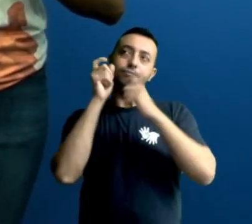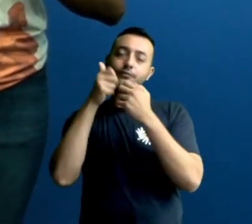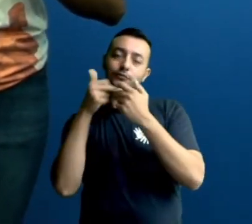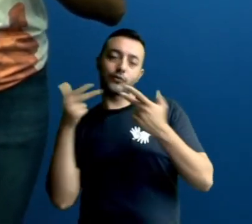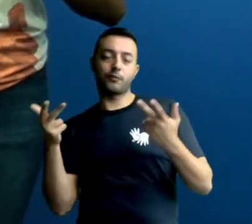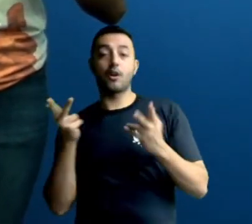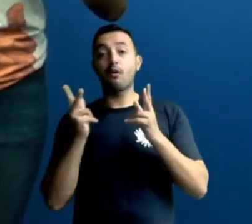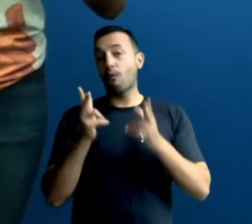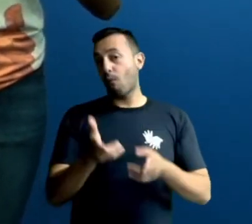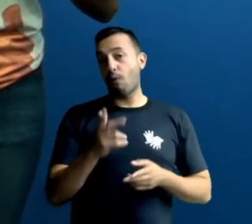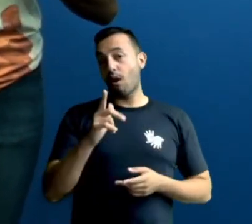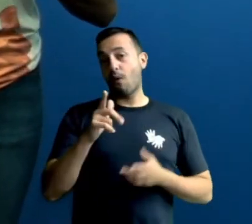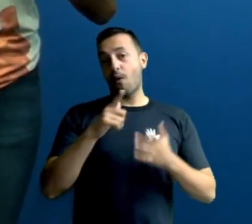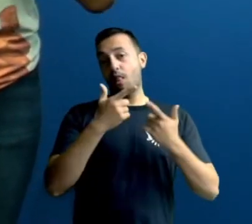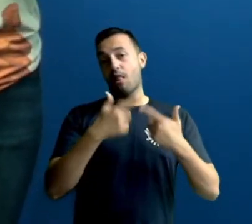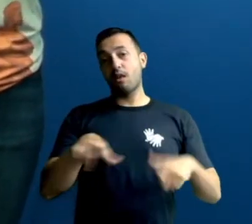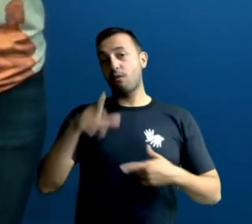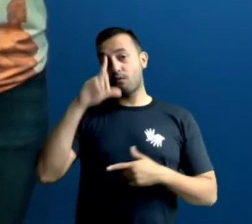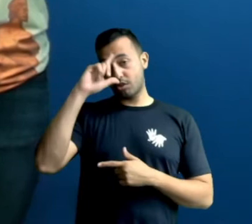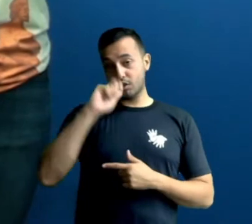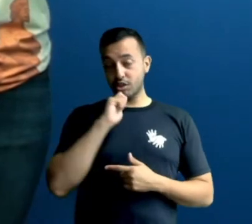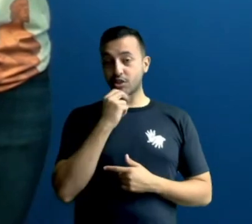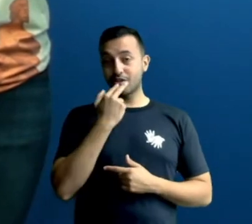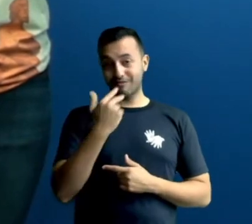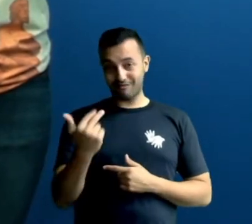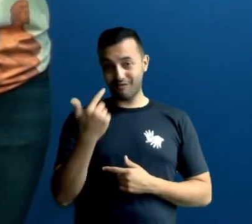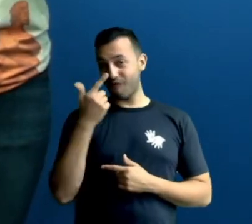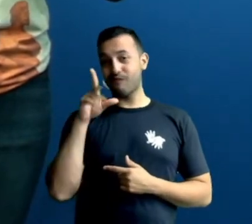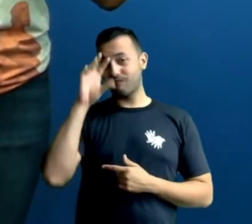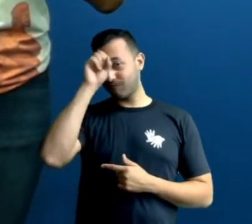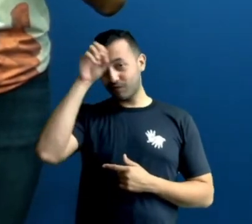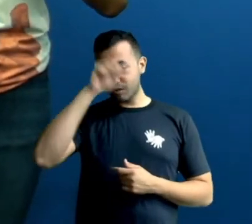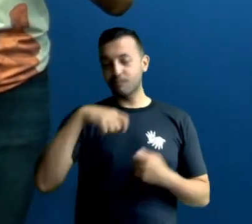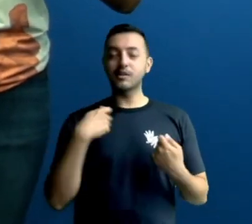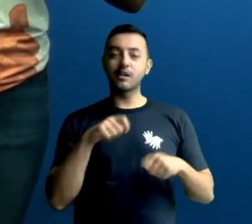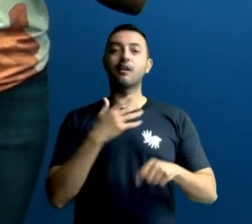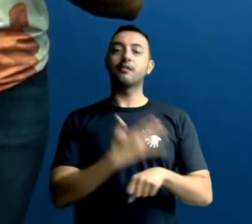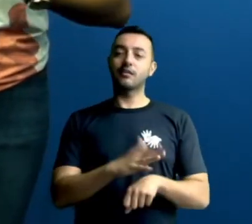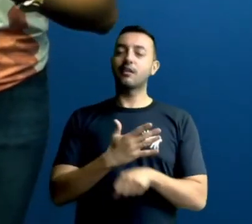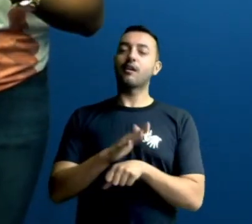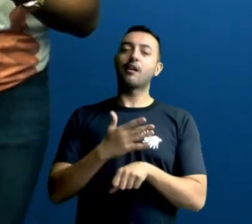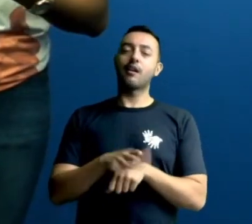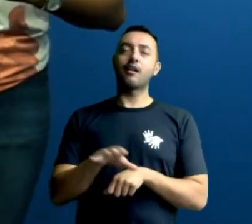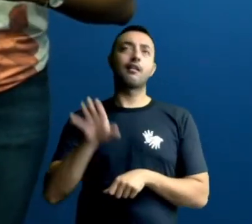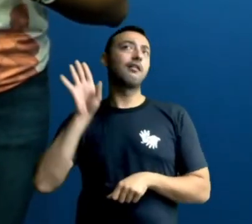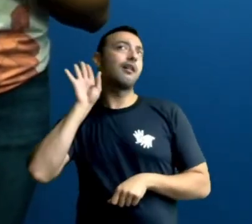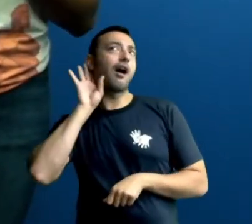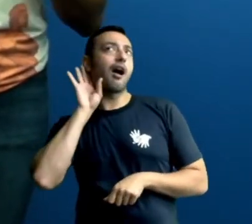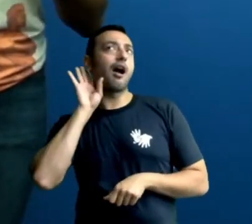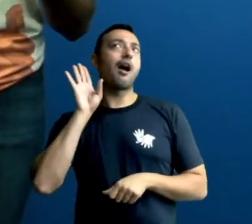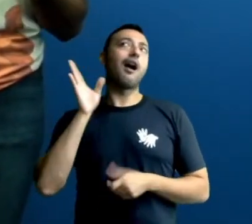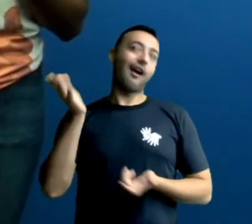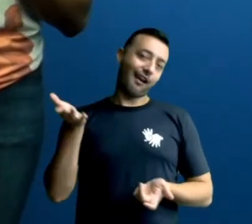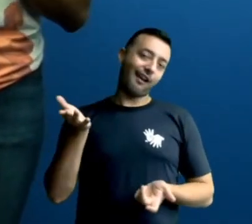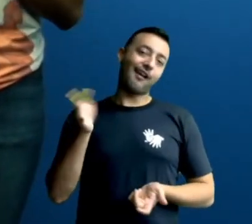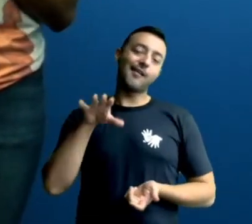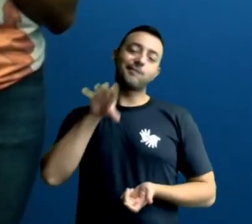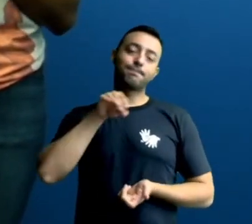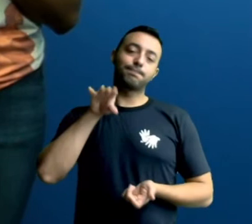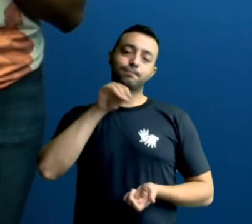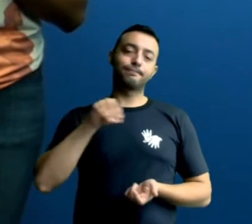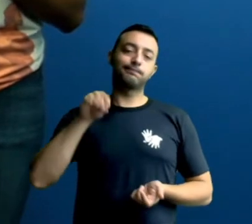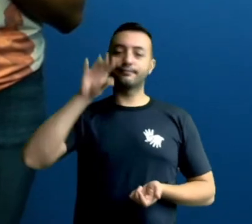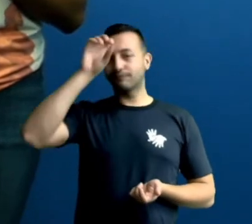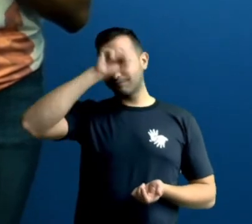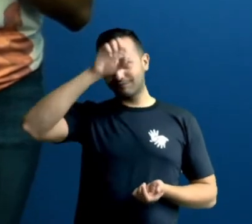língua estrangeira. Você precisa praticar para se ouvir. E aí, quando você ouve, você já começa a saber se está